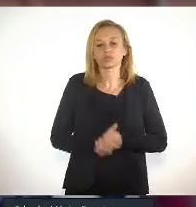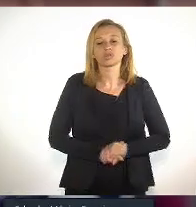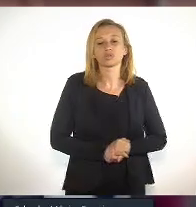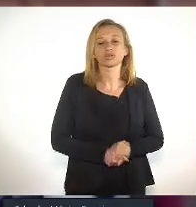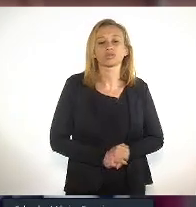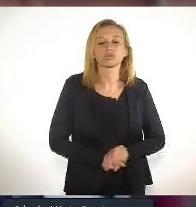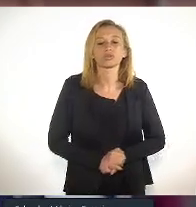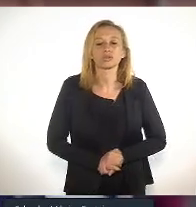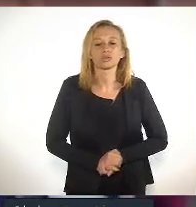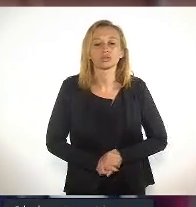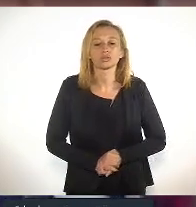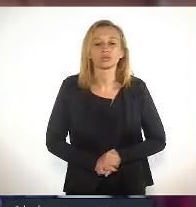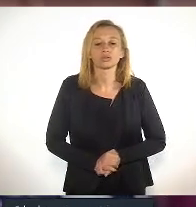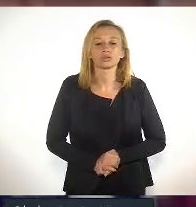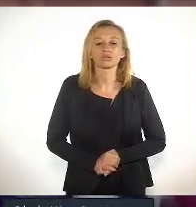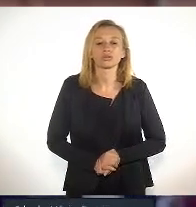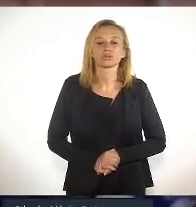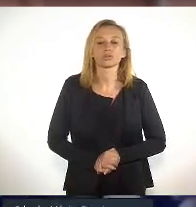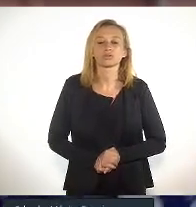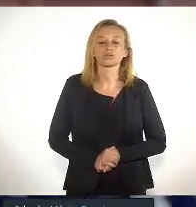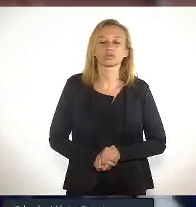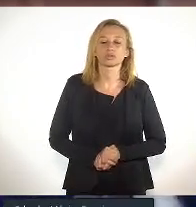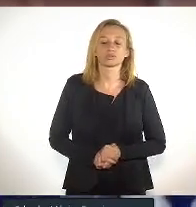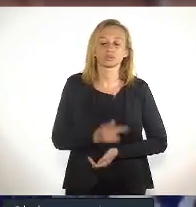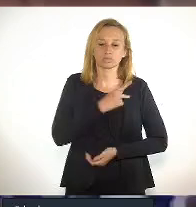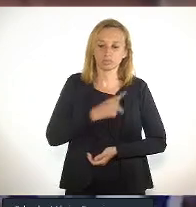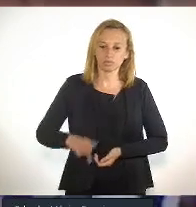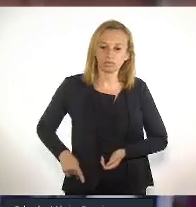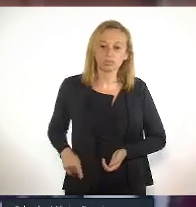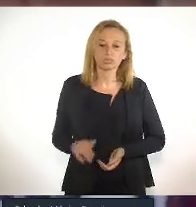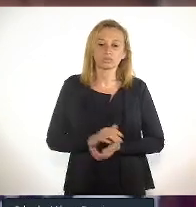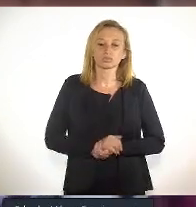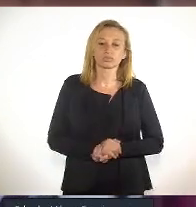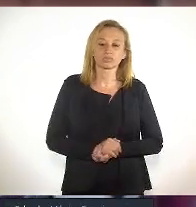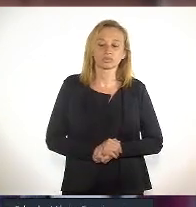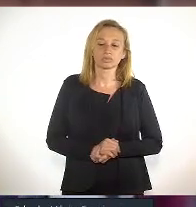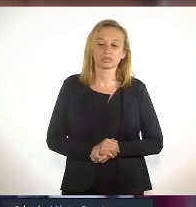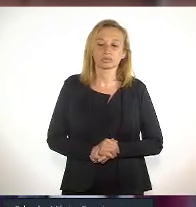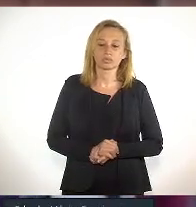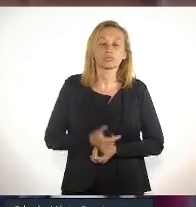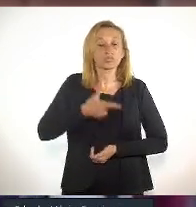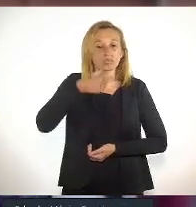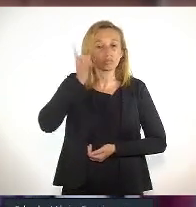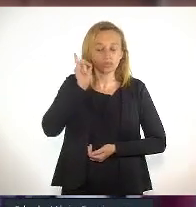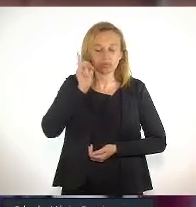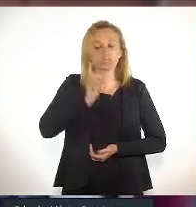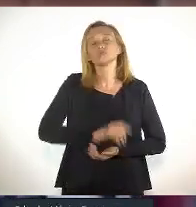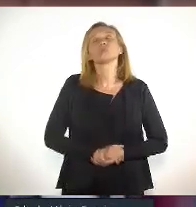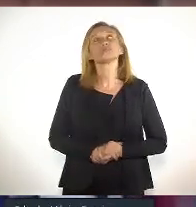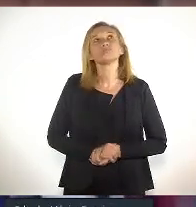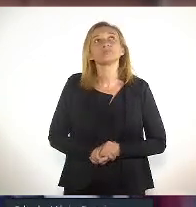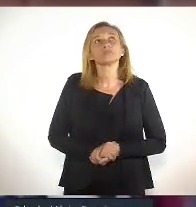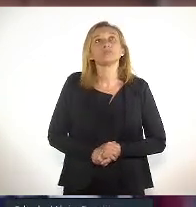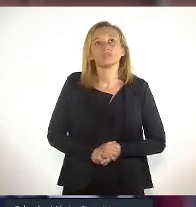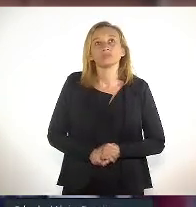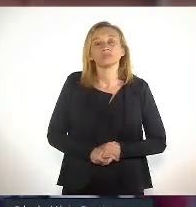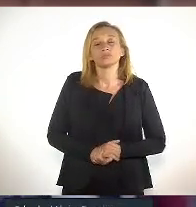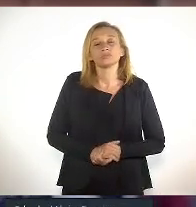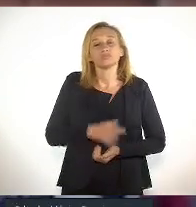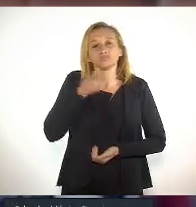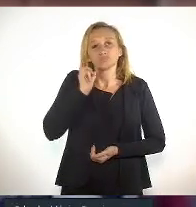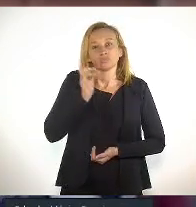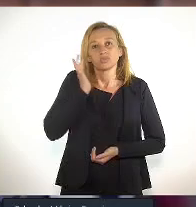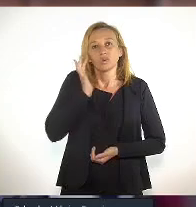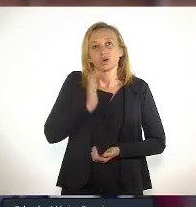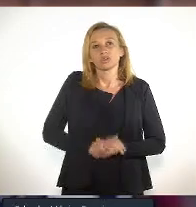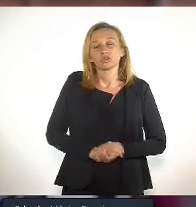da CCJ e ao presidente, eu não vejo aqui, mas ontem, né? Acho que foi ontem, a